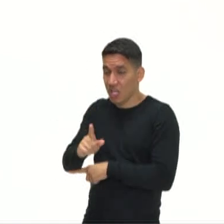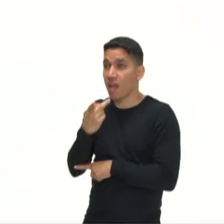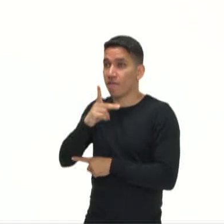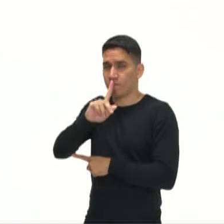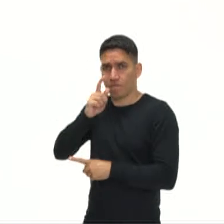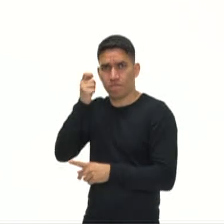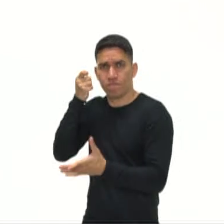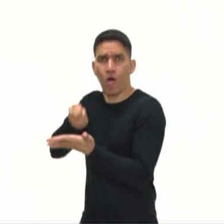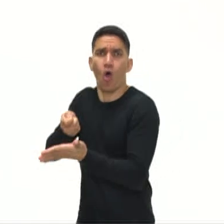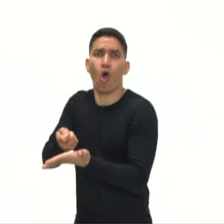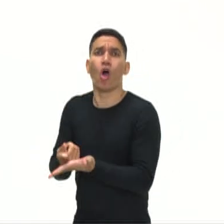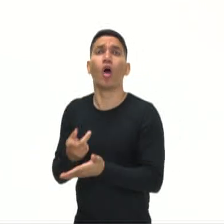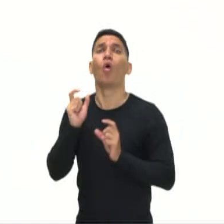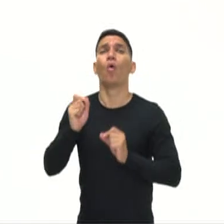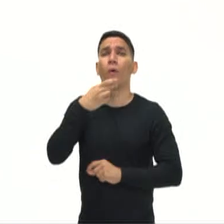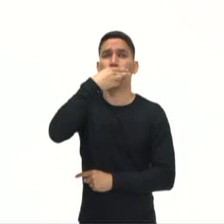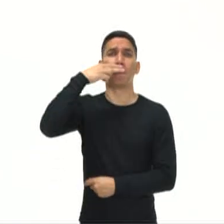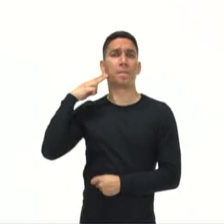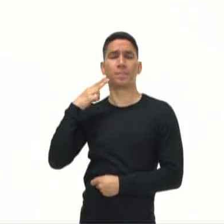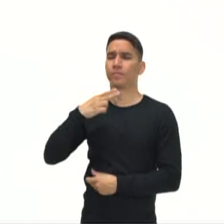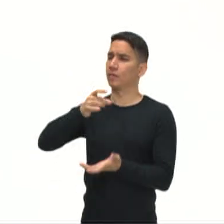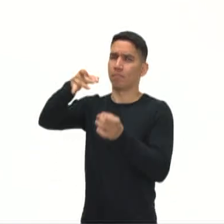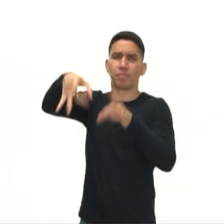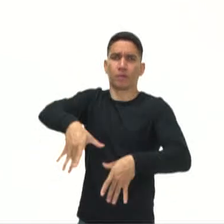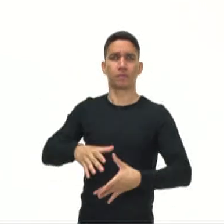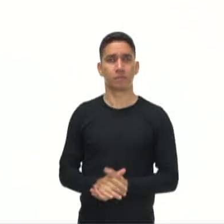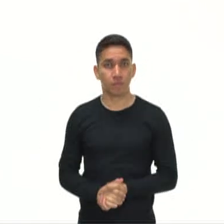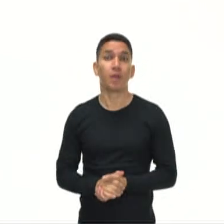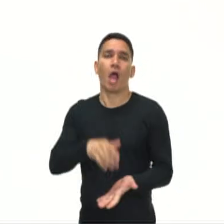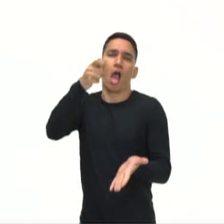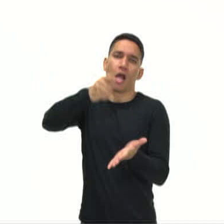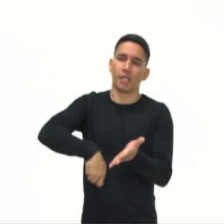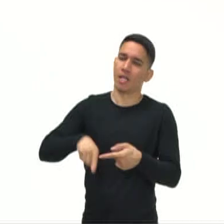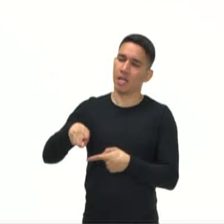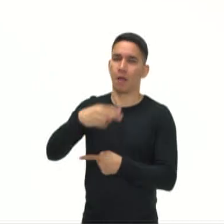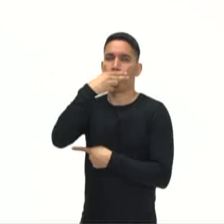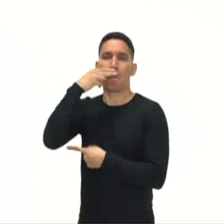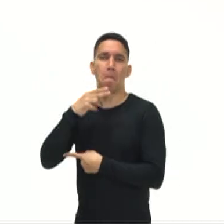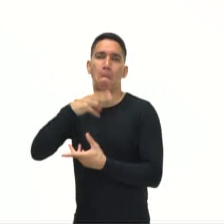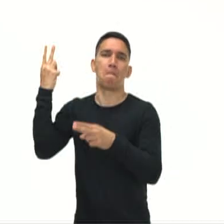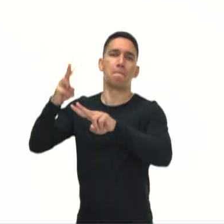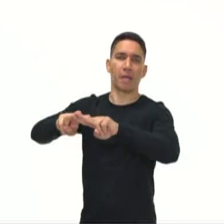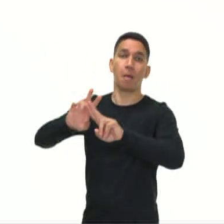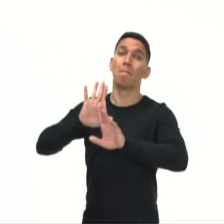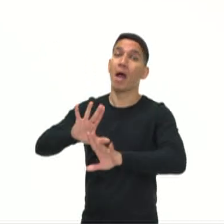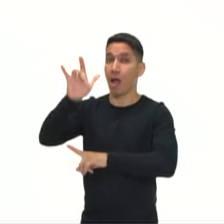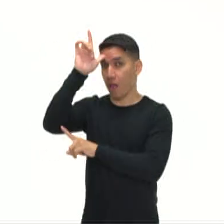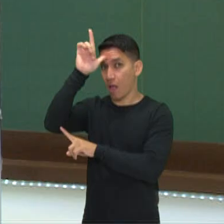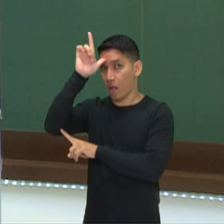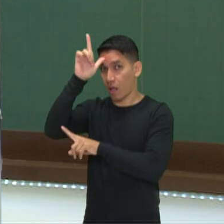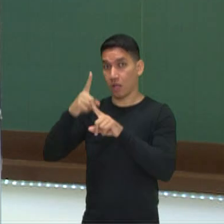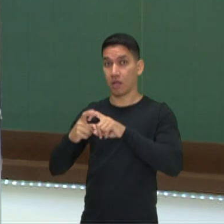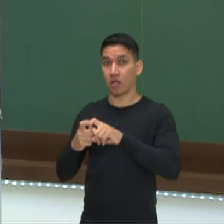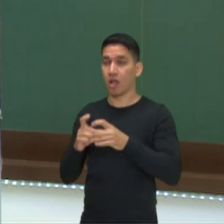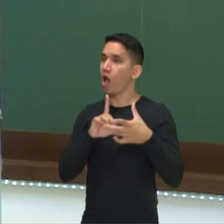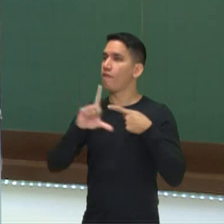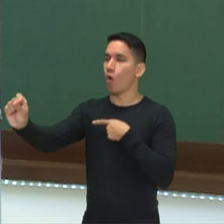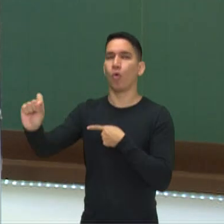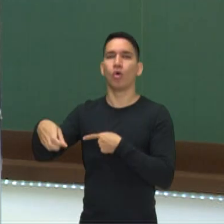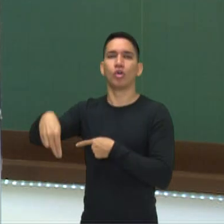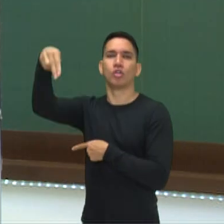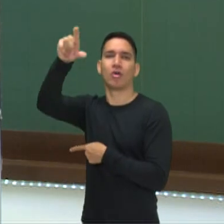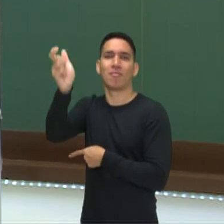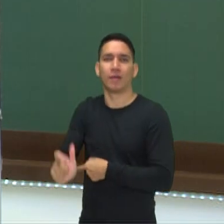Mussolini e assinaram um acordo de paz com os aliados. O Mussolini foi preso, mas com o auxílio da Alemanha nazista, ele fugiu para o norte da